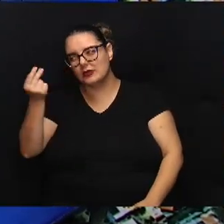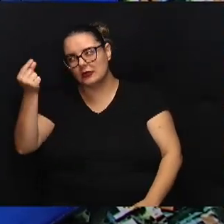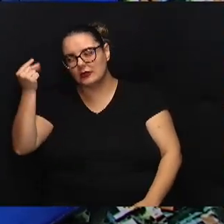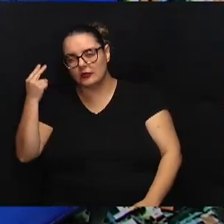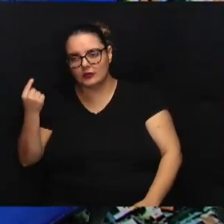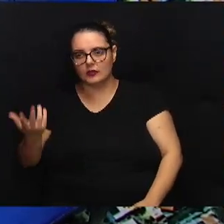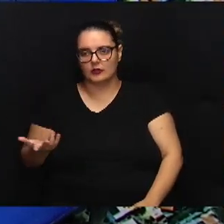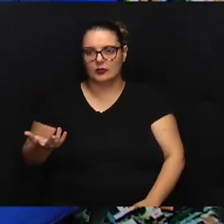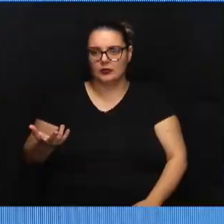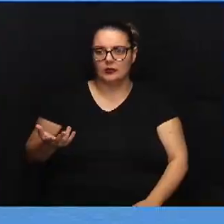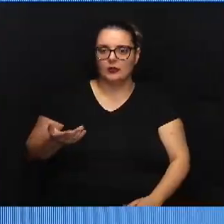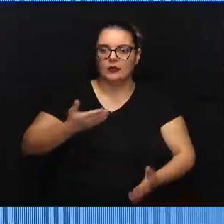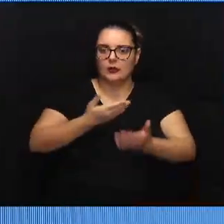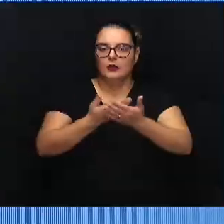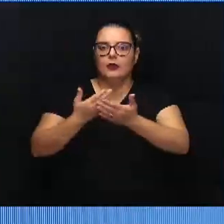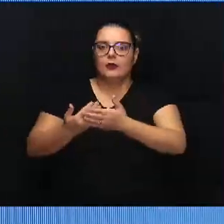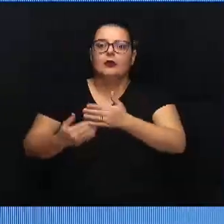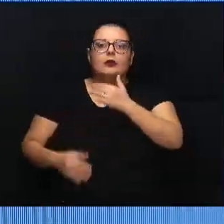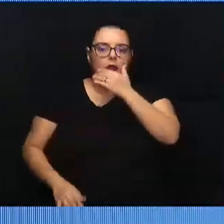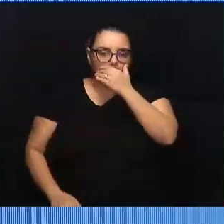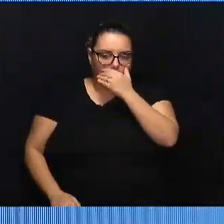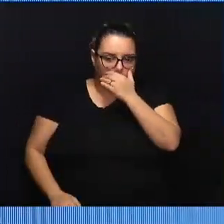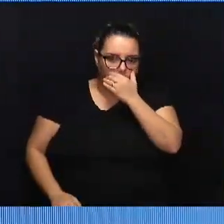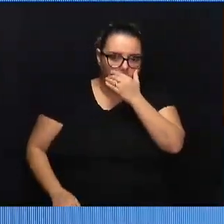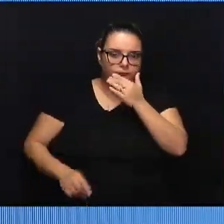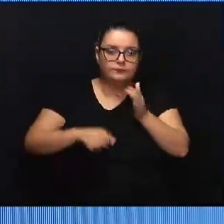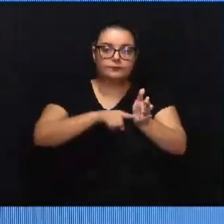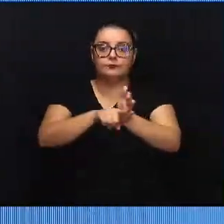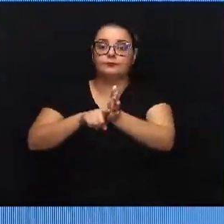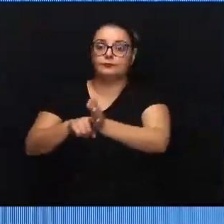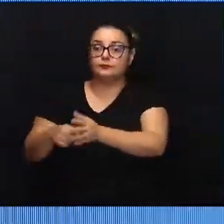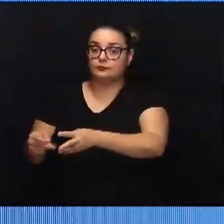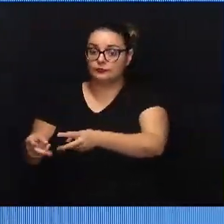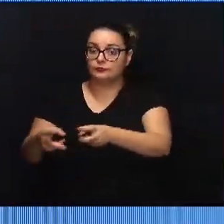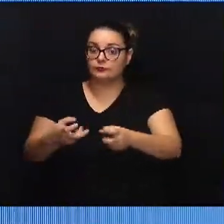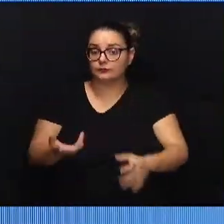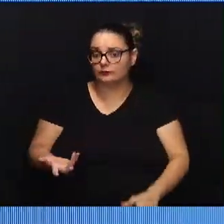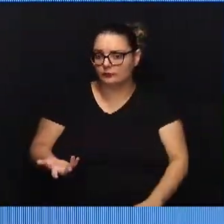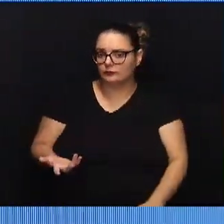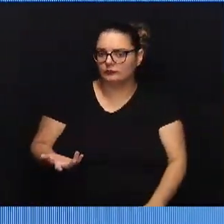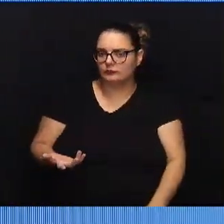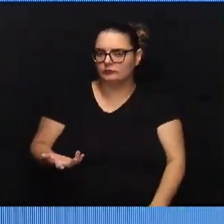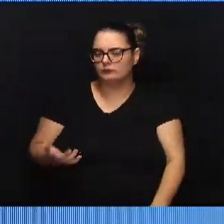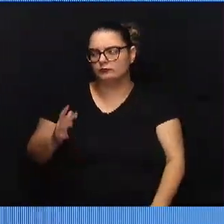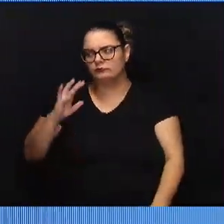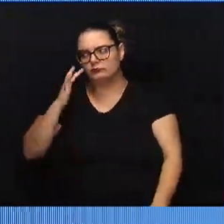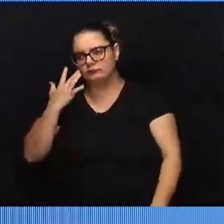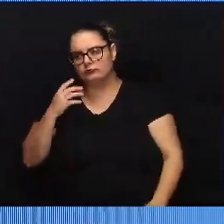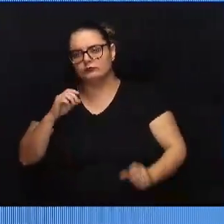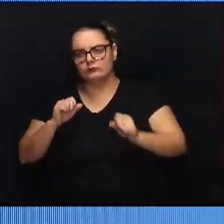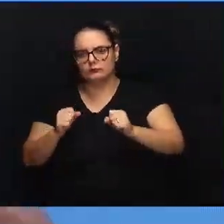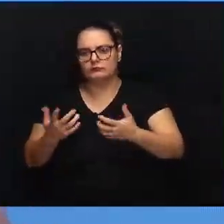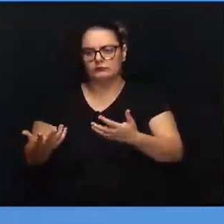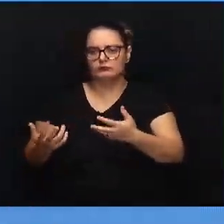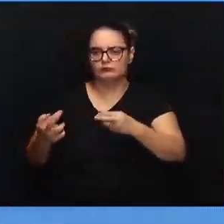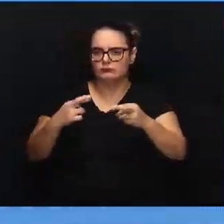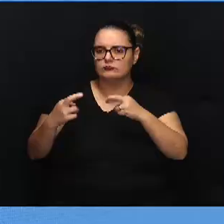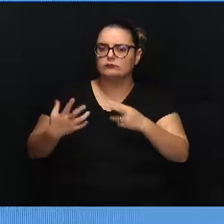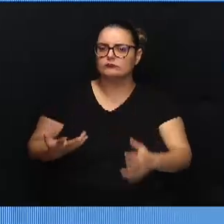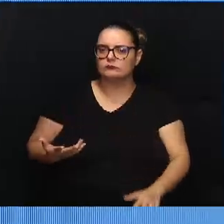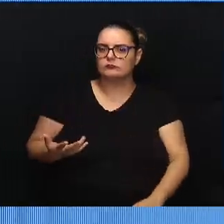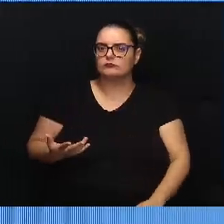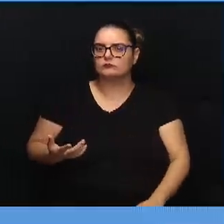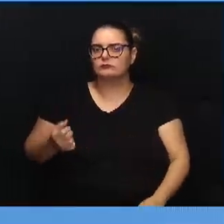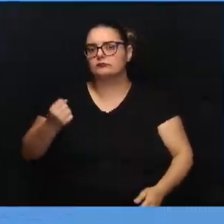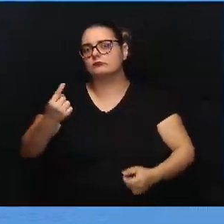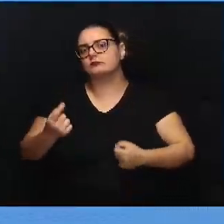vocês, pelos estudos, pelas pesquisas, perceberam isso e talvez, eu acho que a gente pode até considerar que alguns